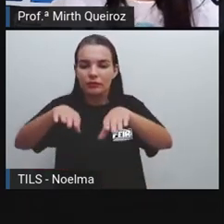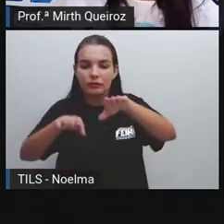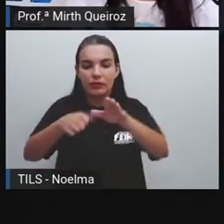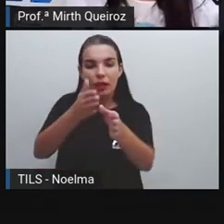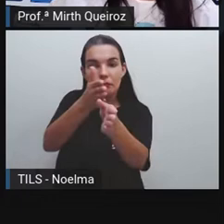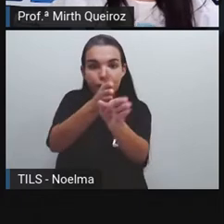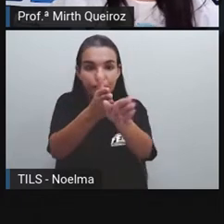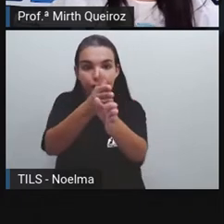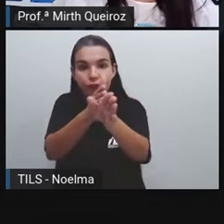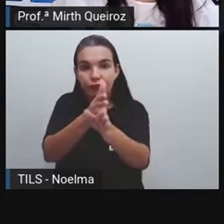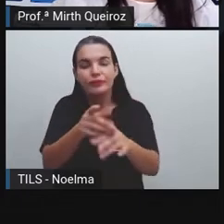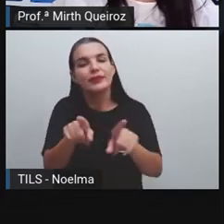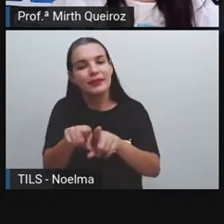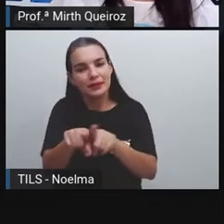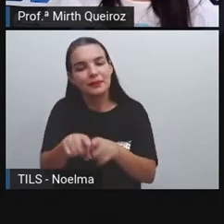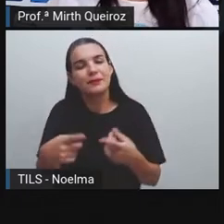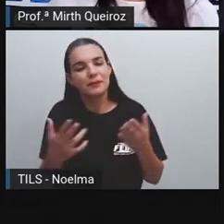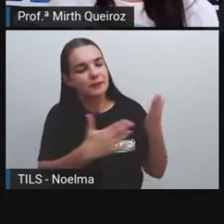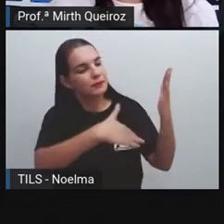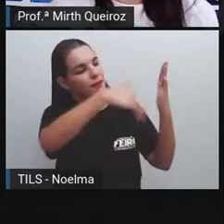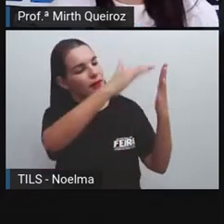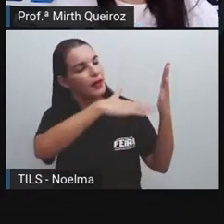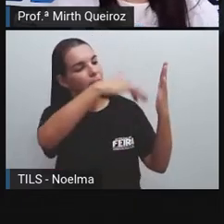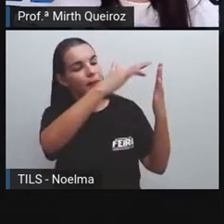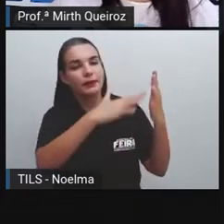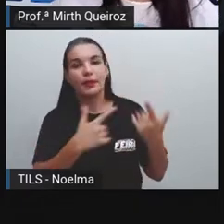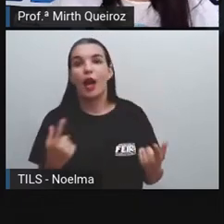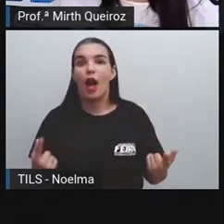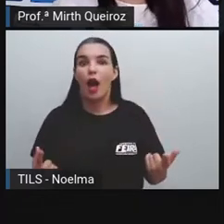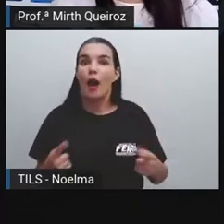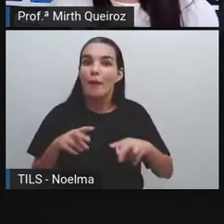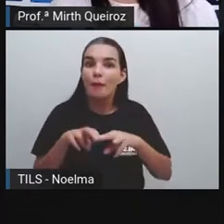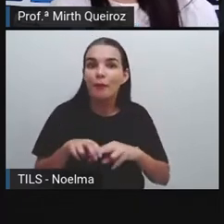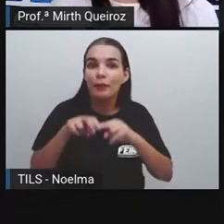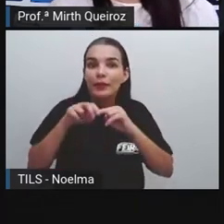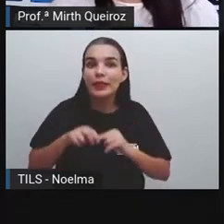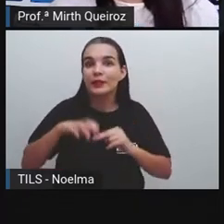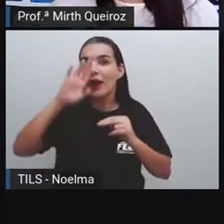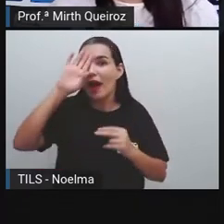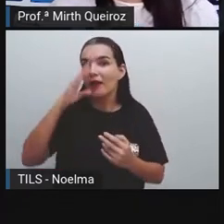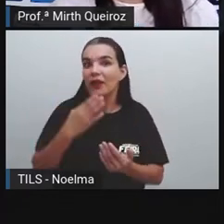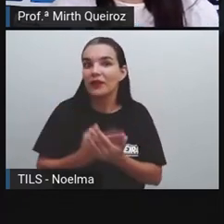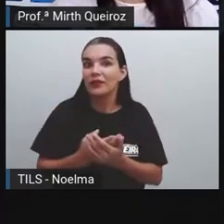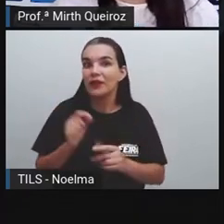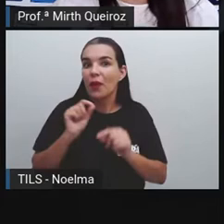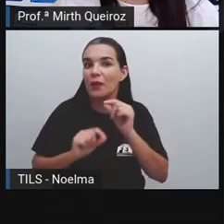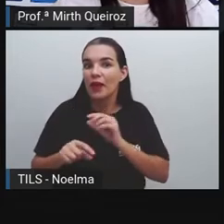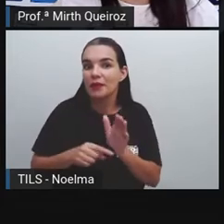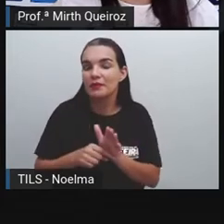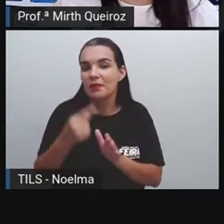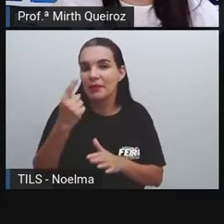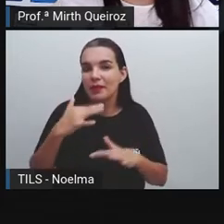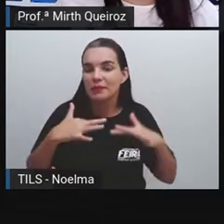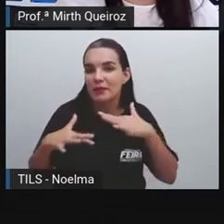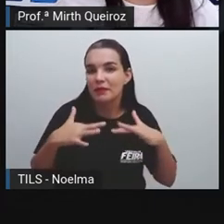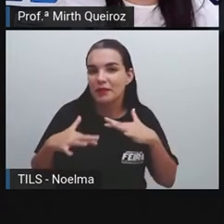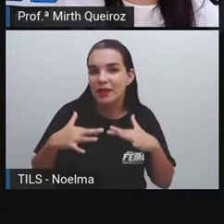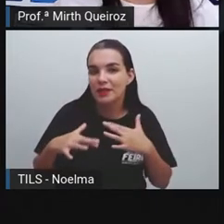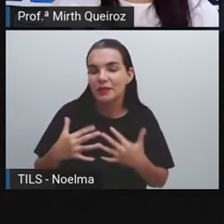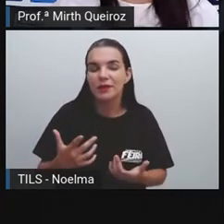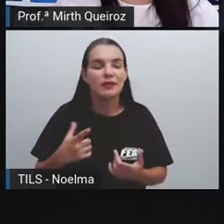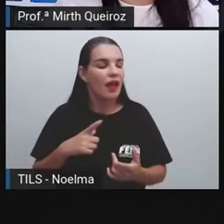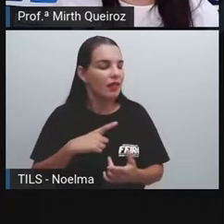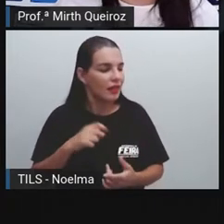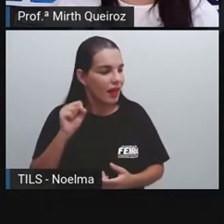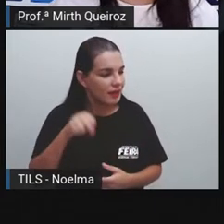equilibristas dentro dessa imagem. Por isso que se acredita, né, que as primeiras manifestações tenham sido aí